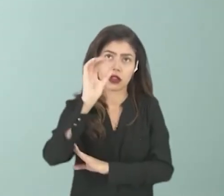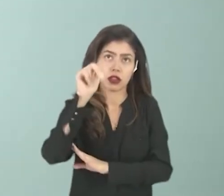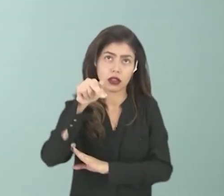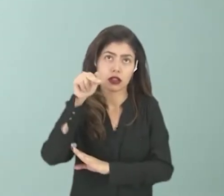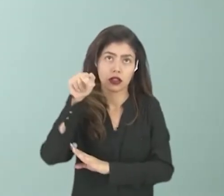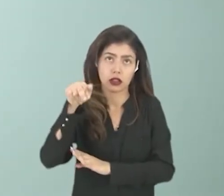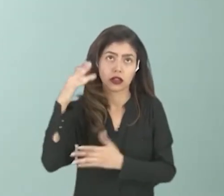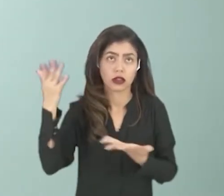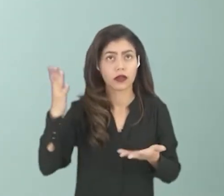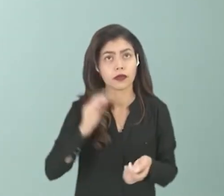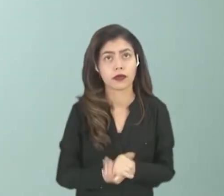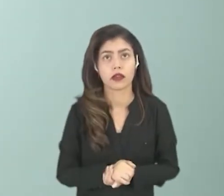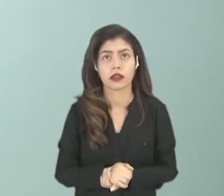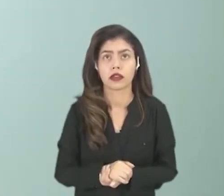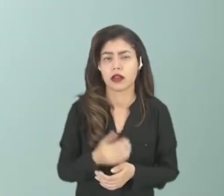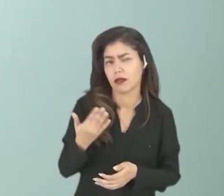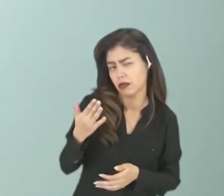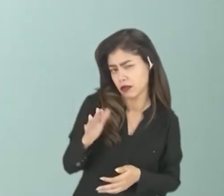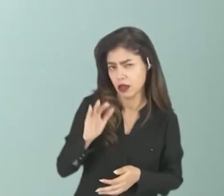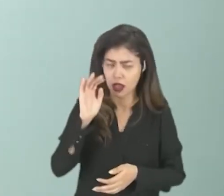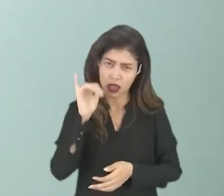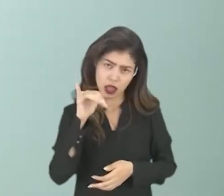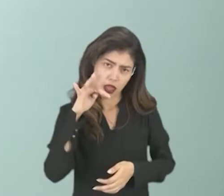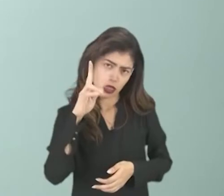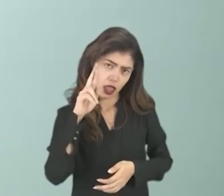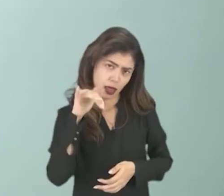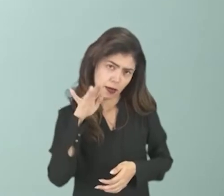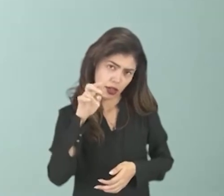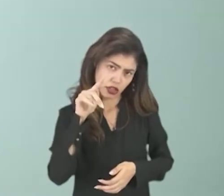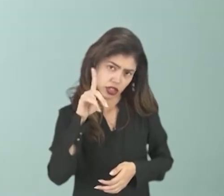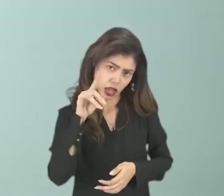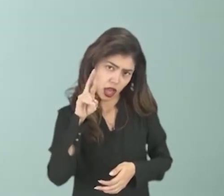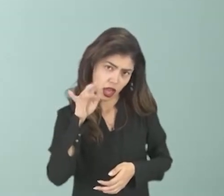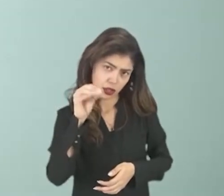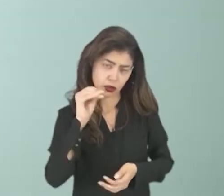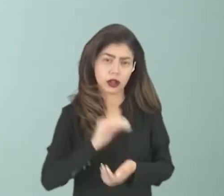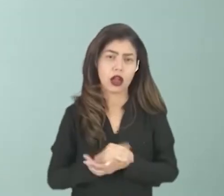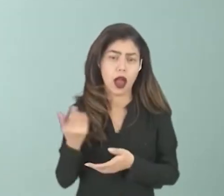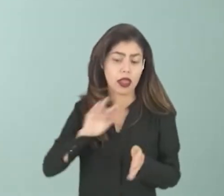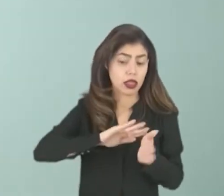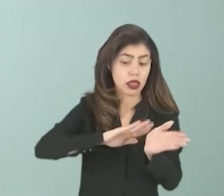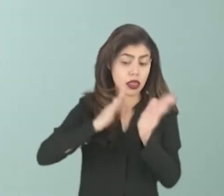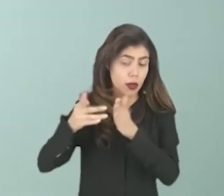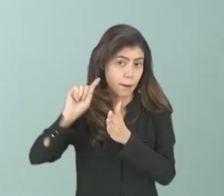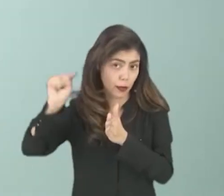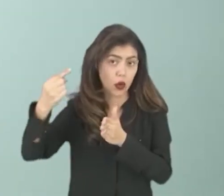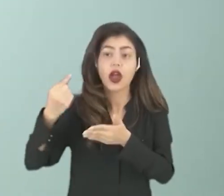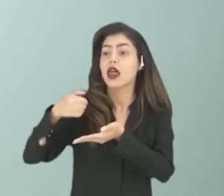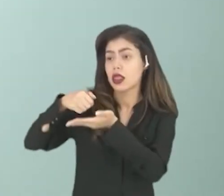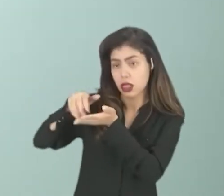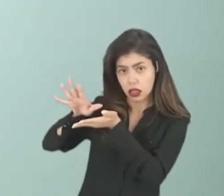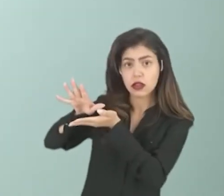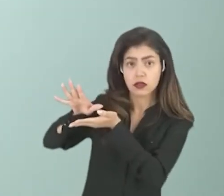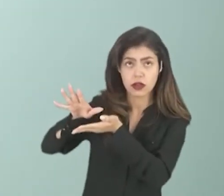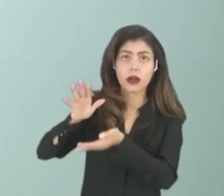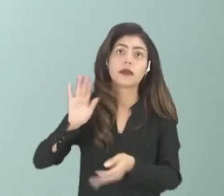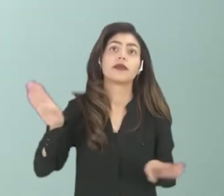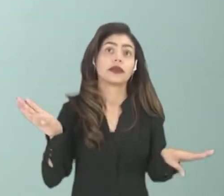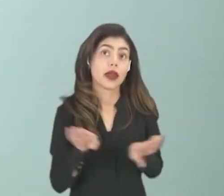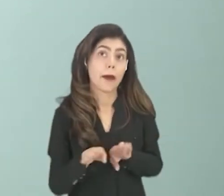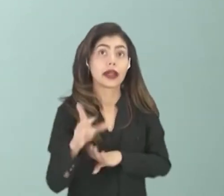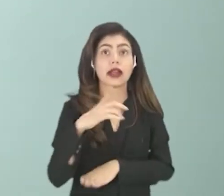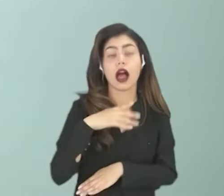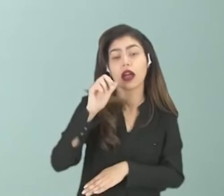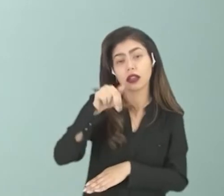CNN ele é intermediário geralmente é direcionado para lá e a partir daí vai para abadias e só que em Angra